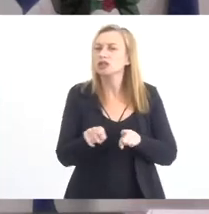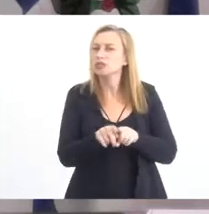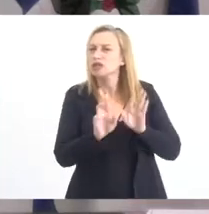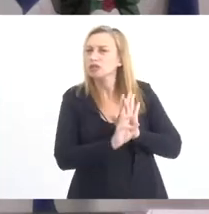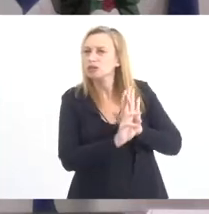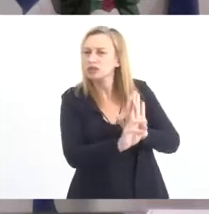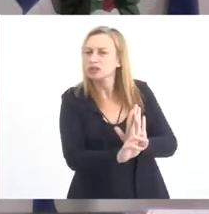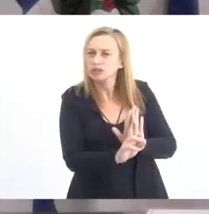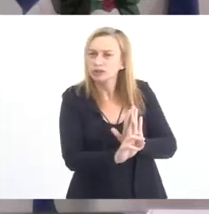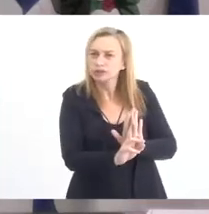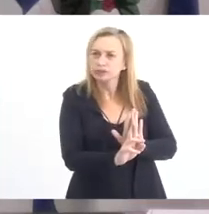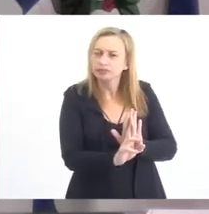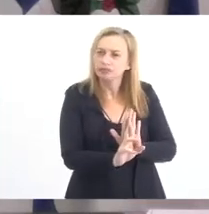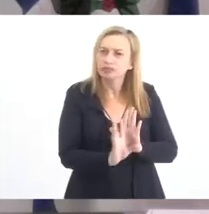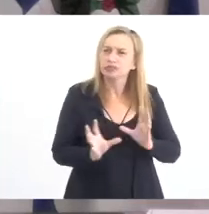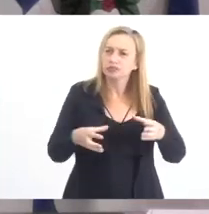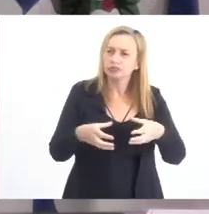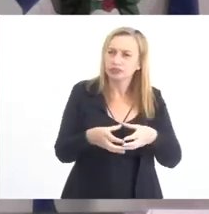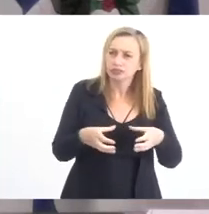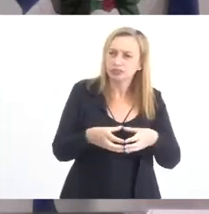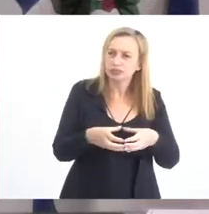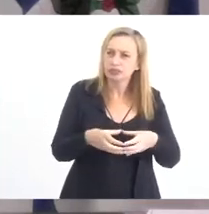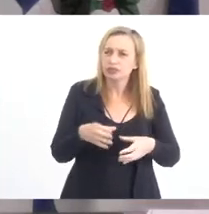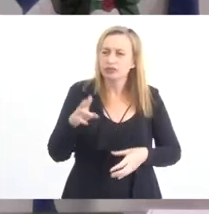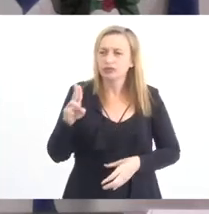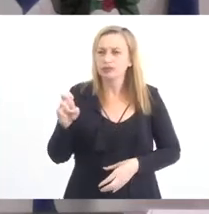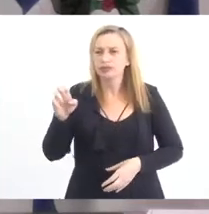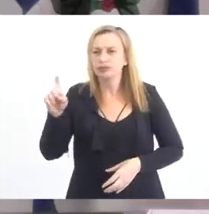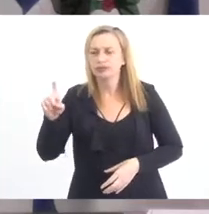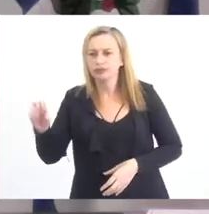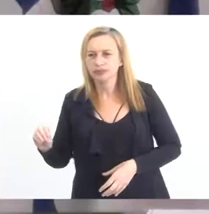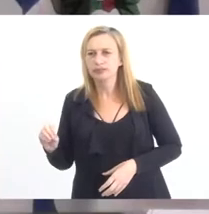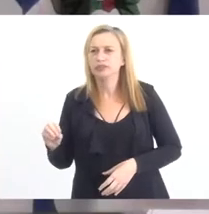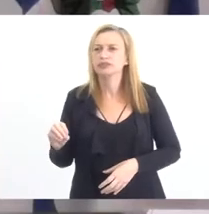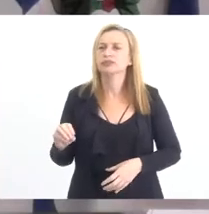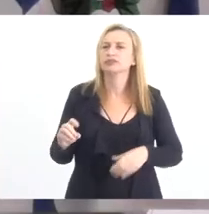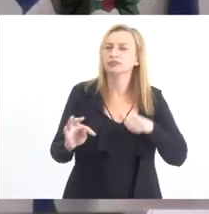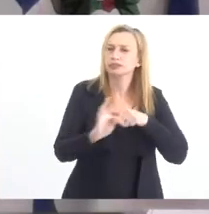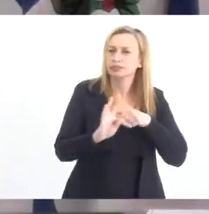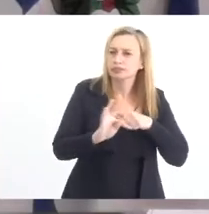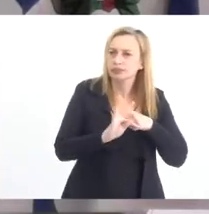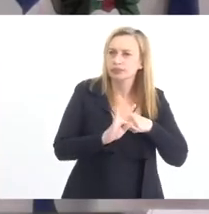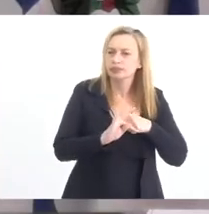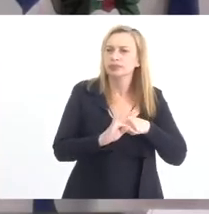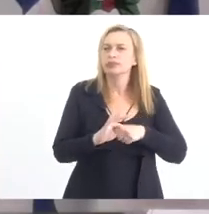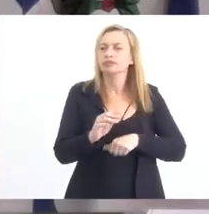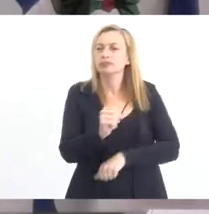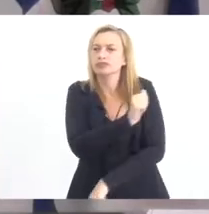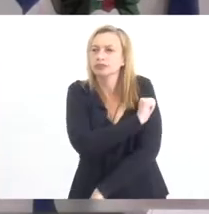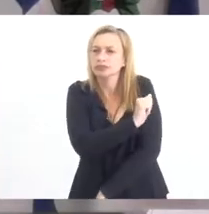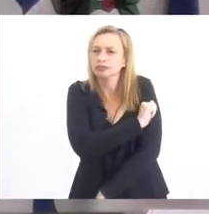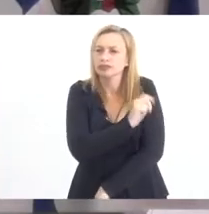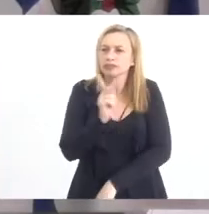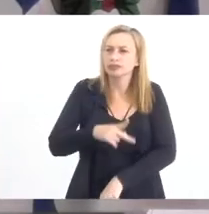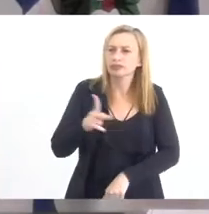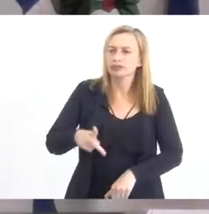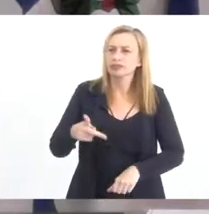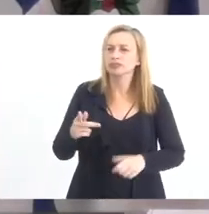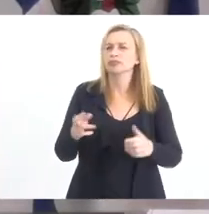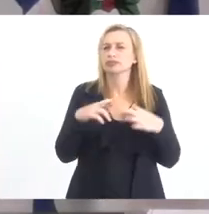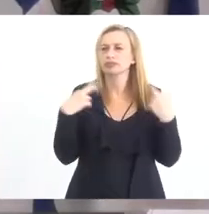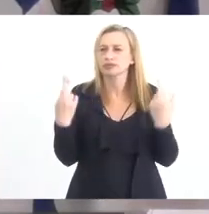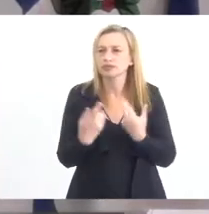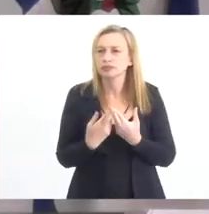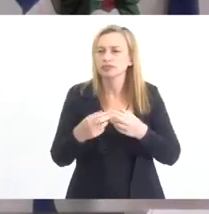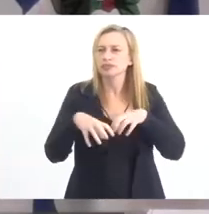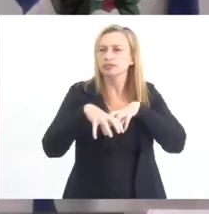representantes da comunidade uesiana, docentes, técnicos e discentes aqui presentes nessa reunião, seja de